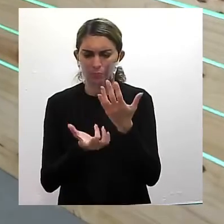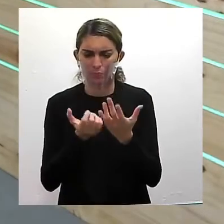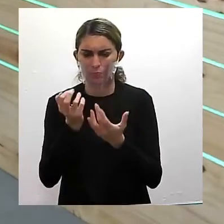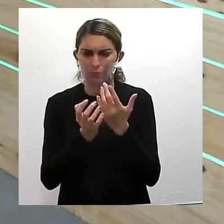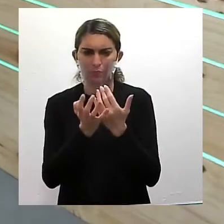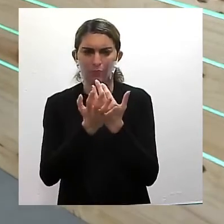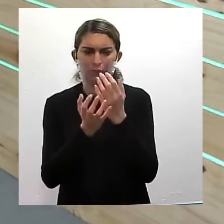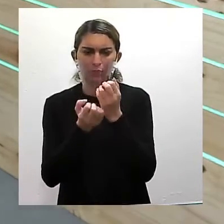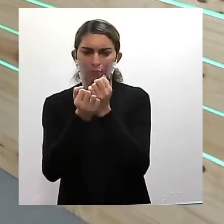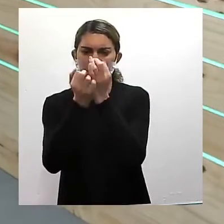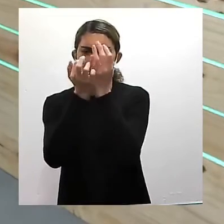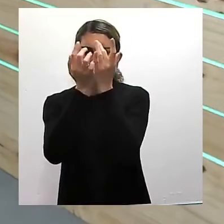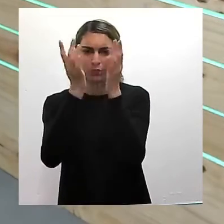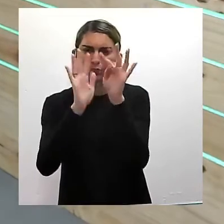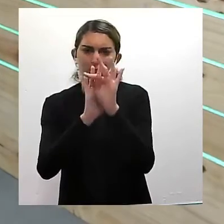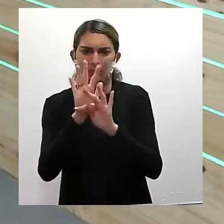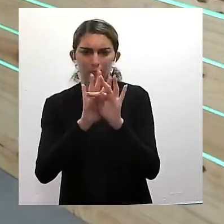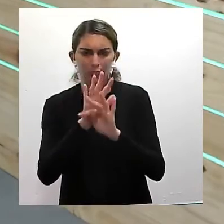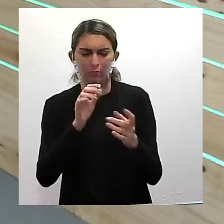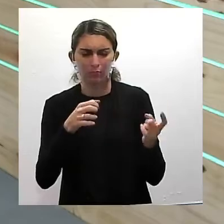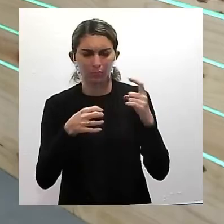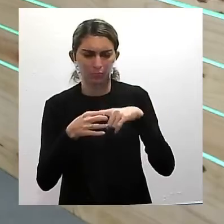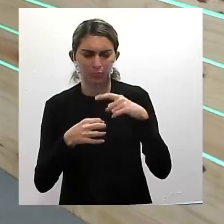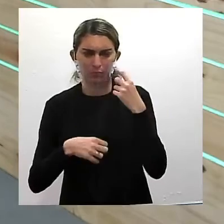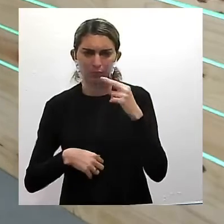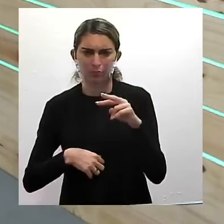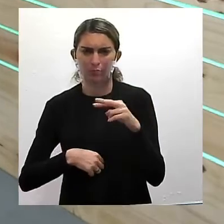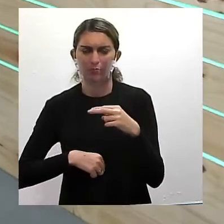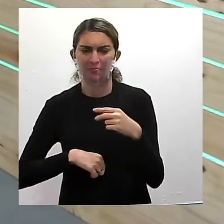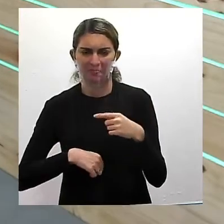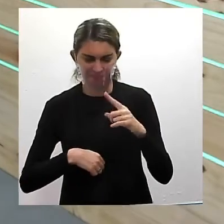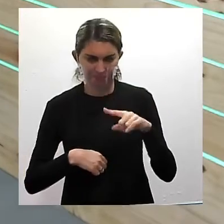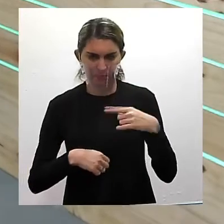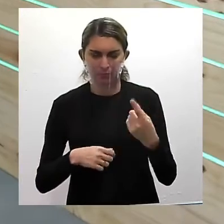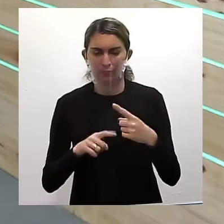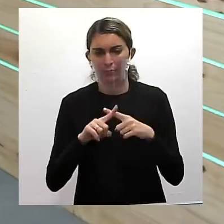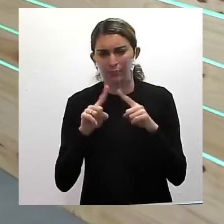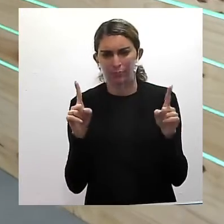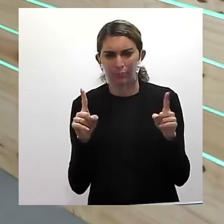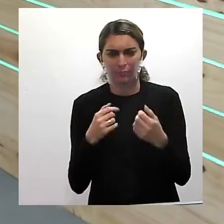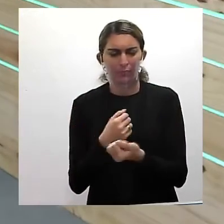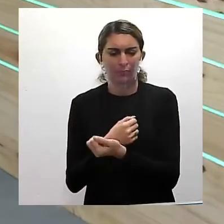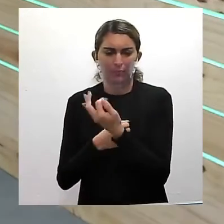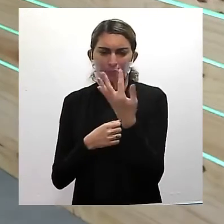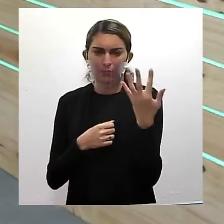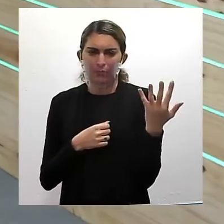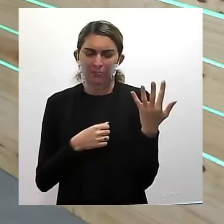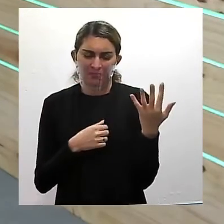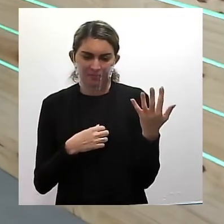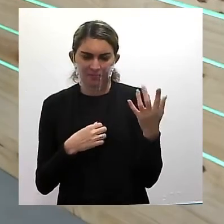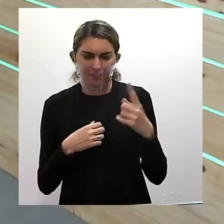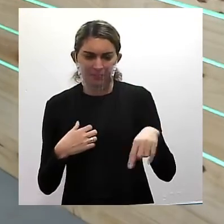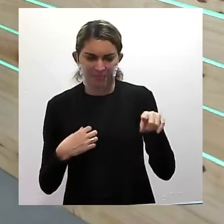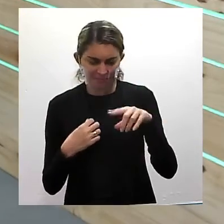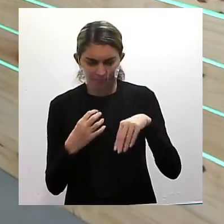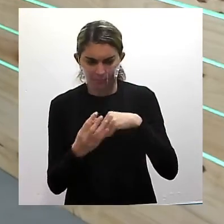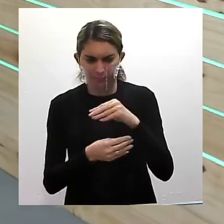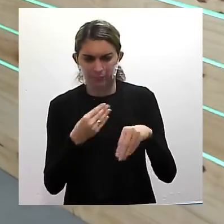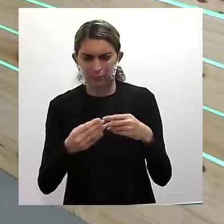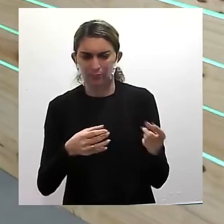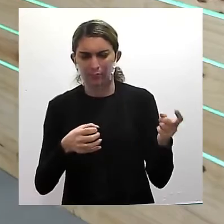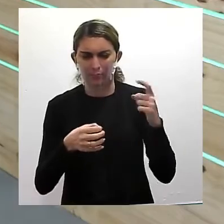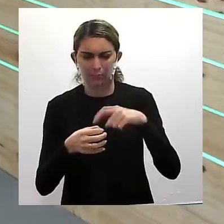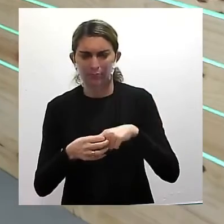à ebulição. O texto está dizendo isso. Volte e veja depois, certo? Mas, quando essa solução volta